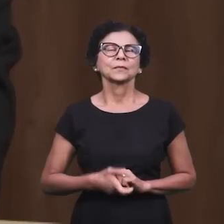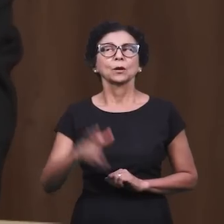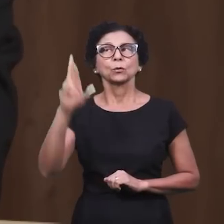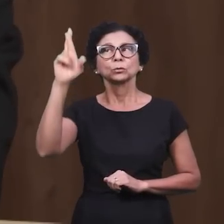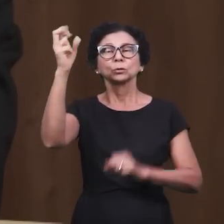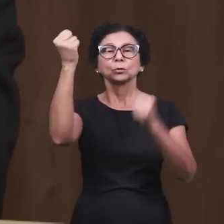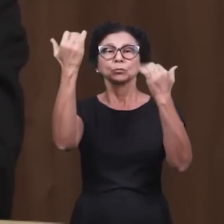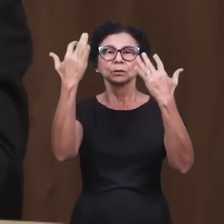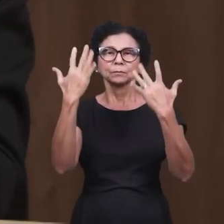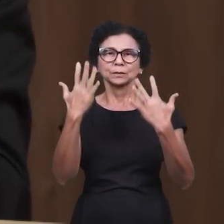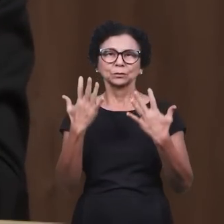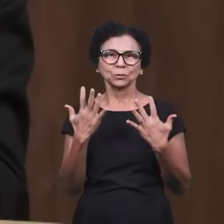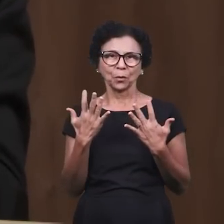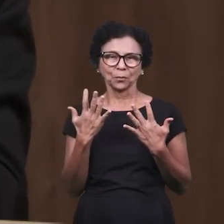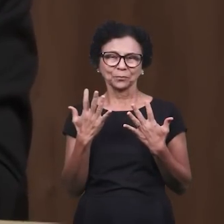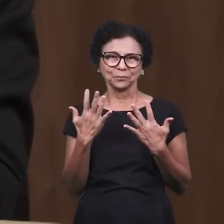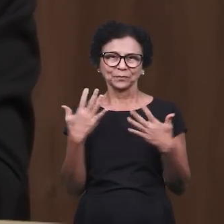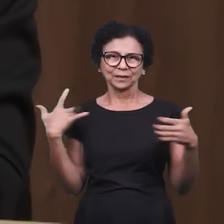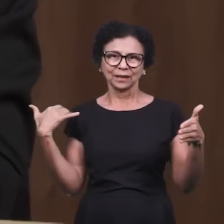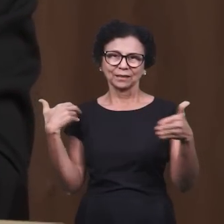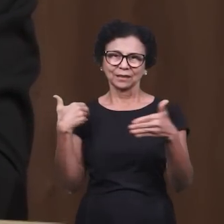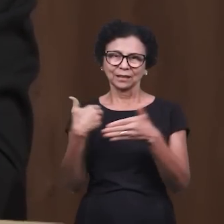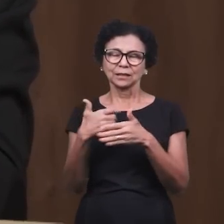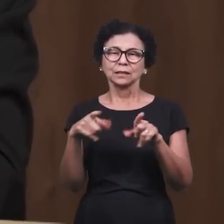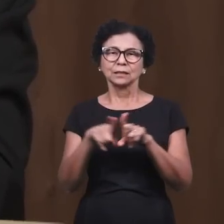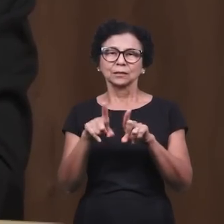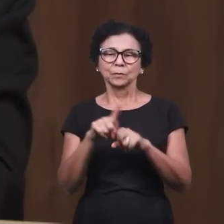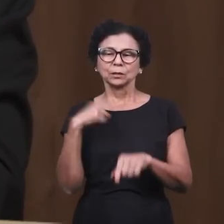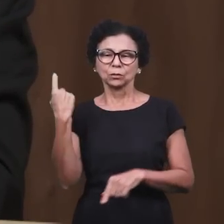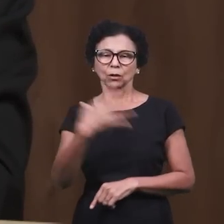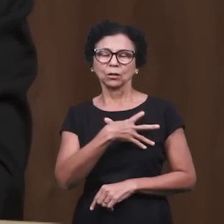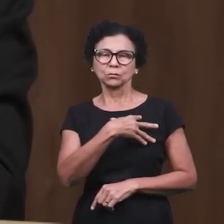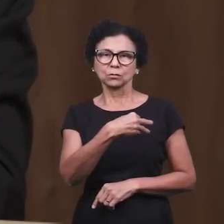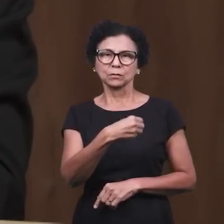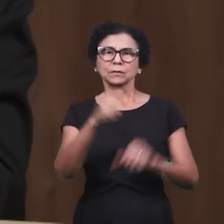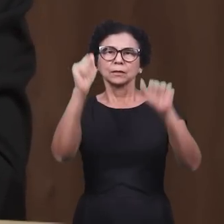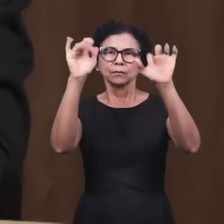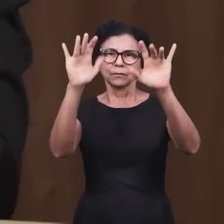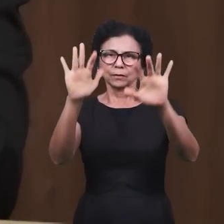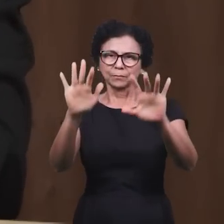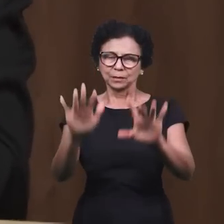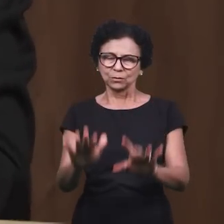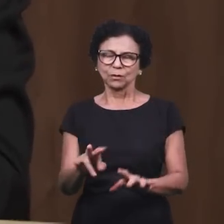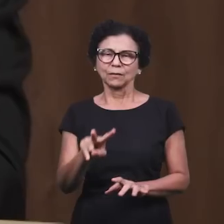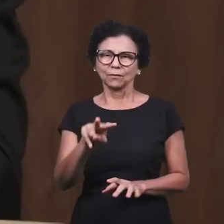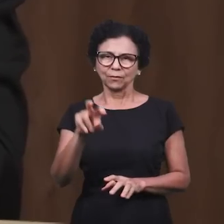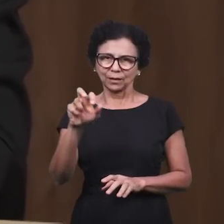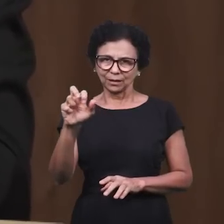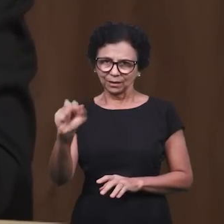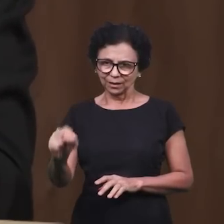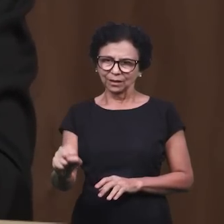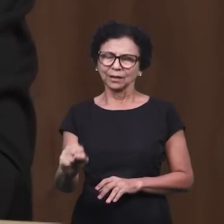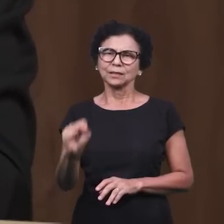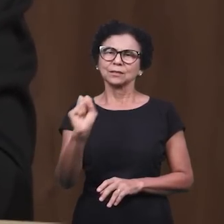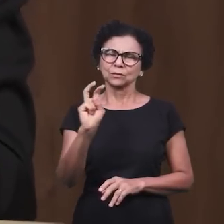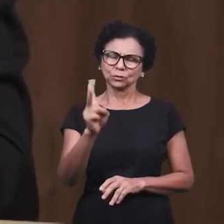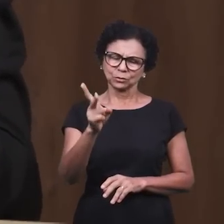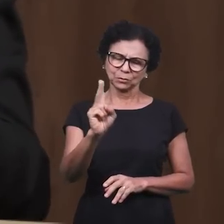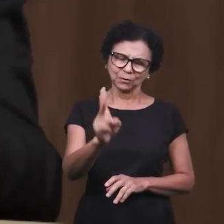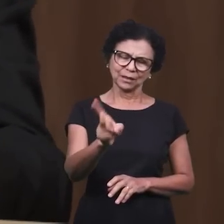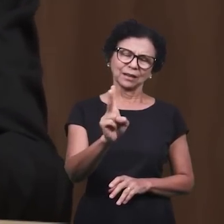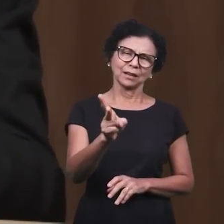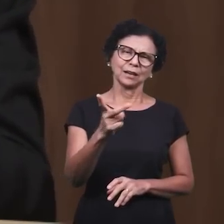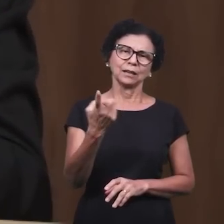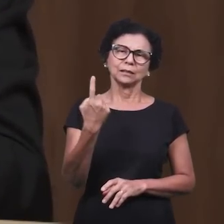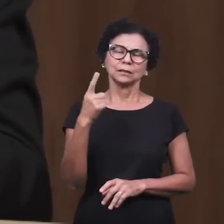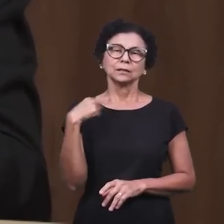filhos. Mas vale a pena falar um pouco também de nós como pais. Nós temos essa responsabilidade, e também